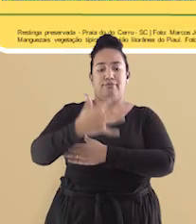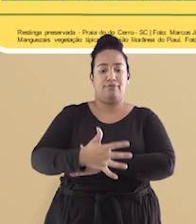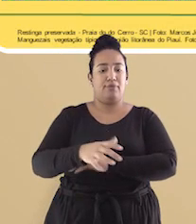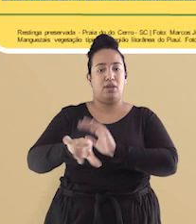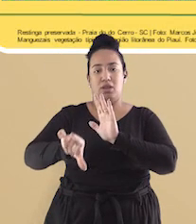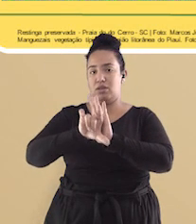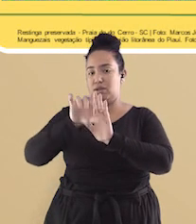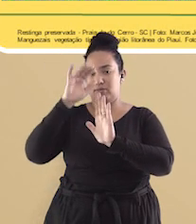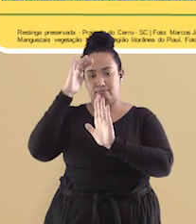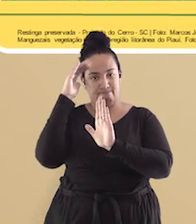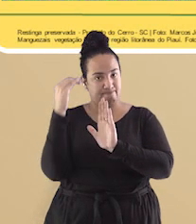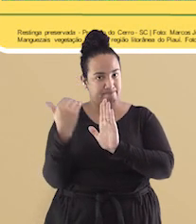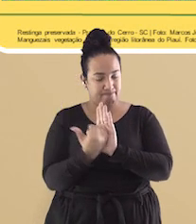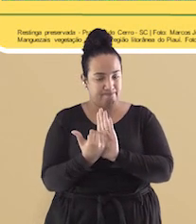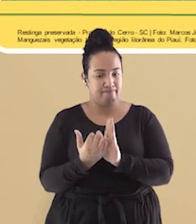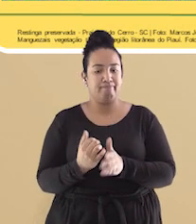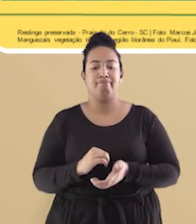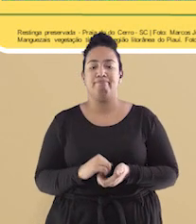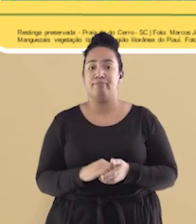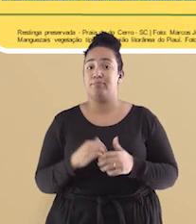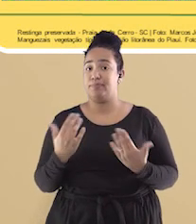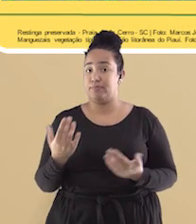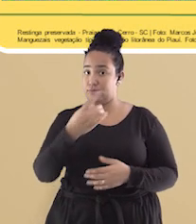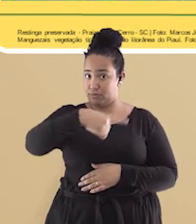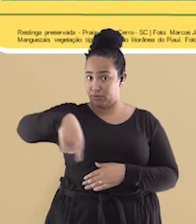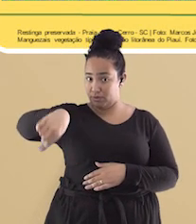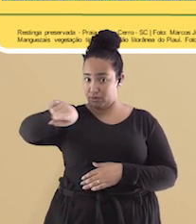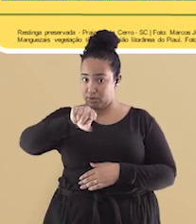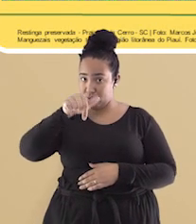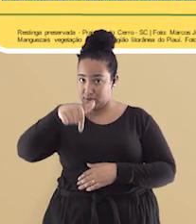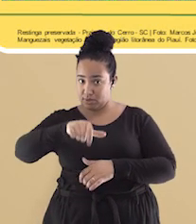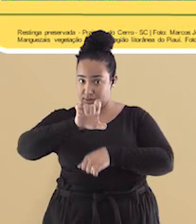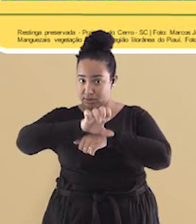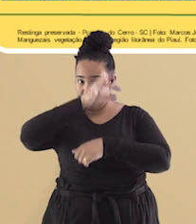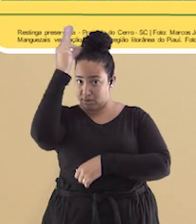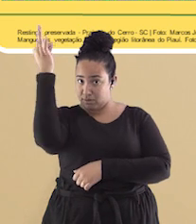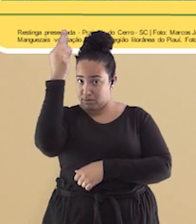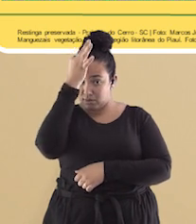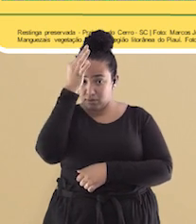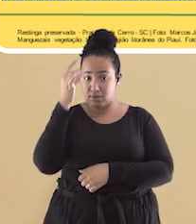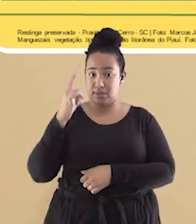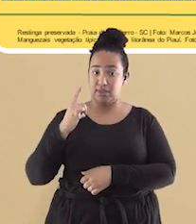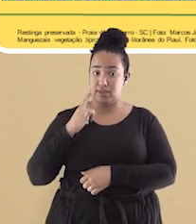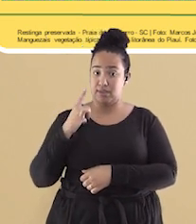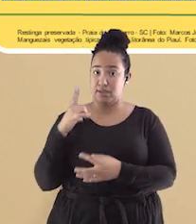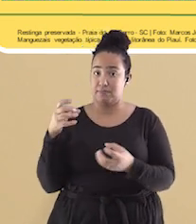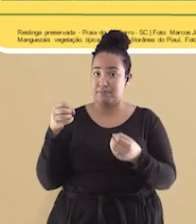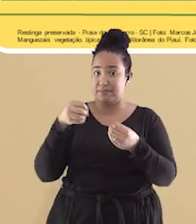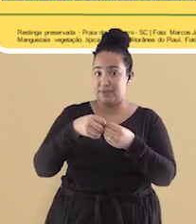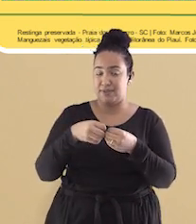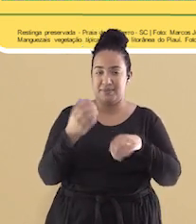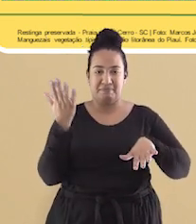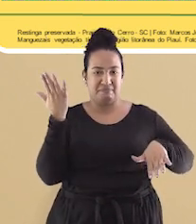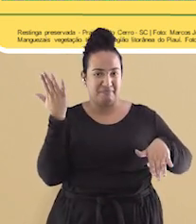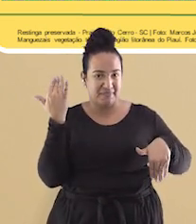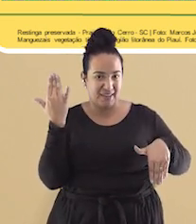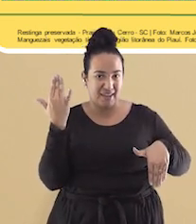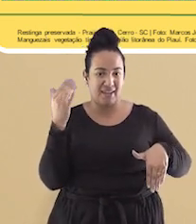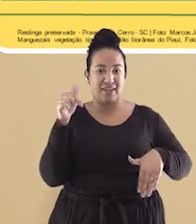Nós moramos em um estado que também conta com várias regiões litorâneas. Isso significa que nós